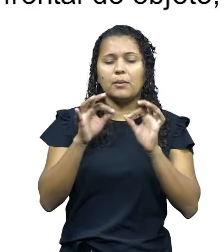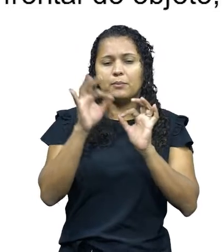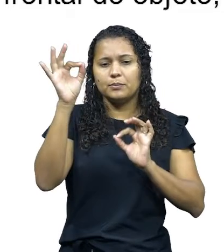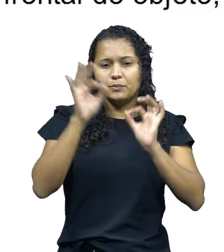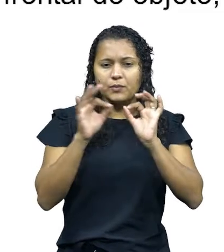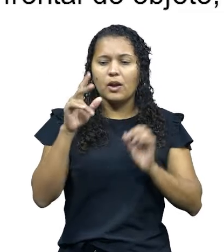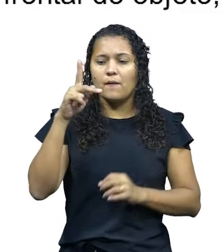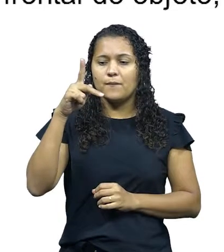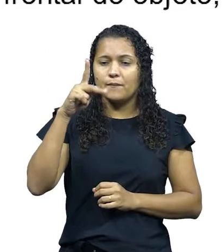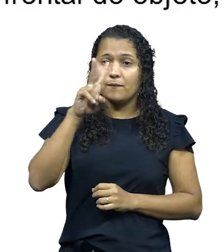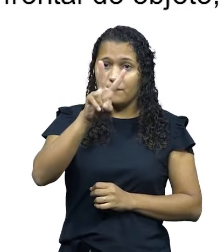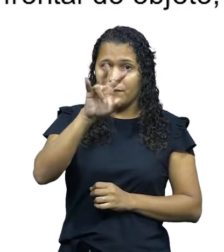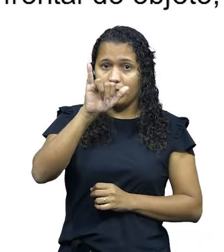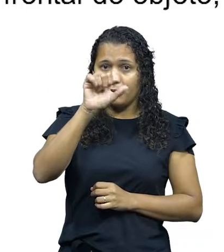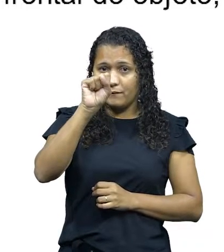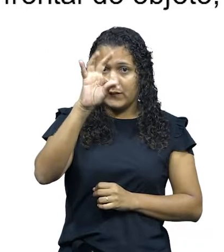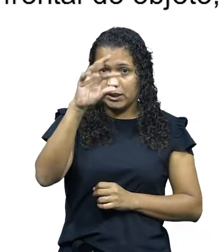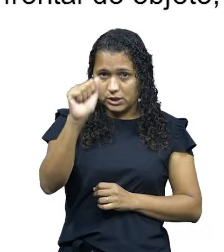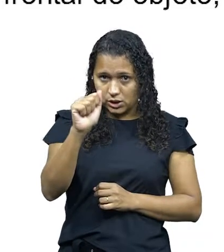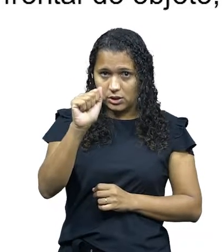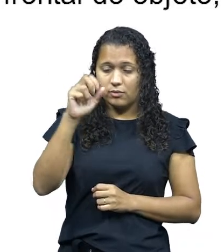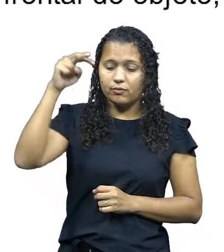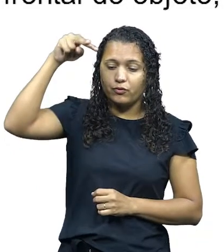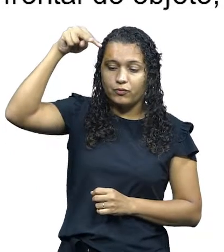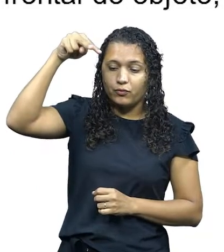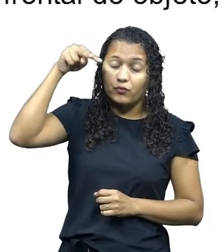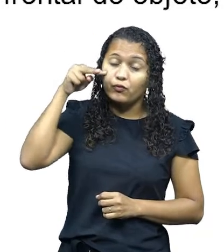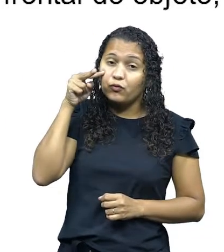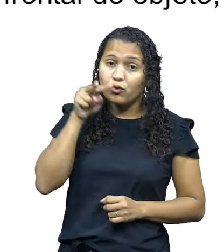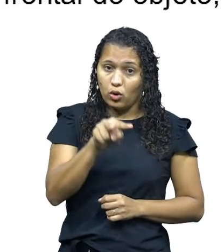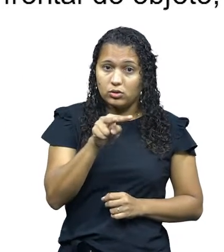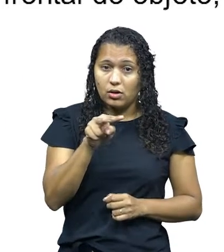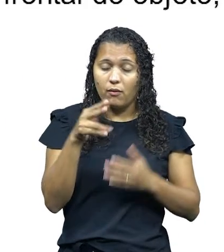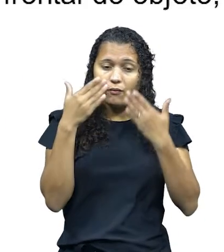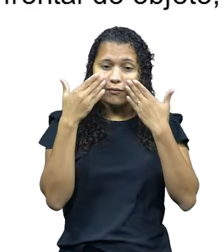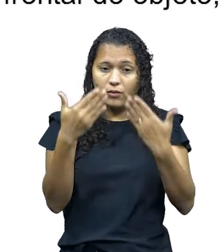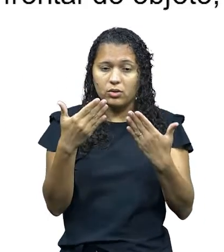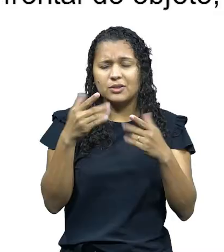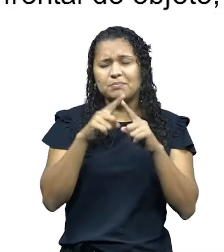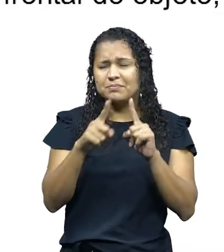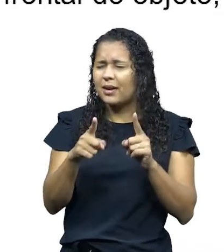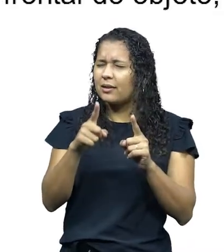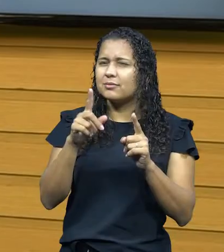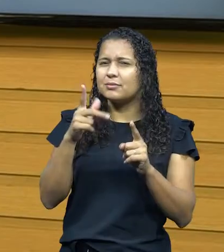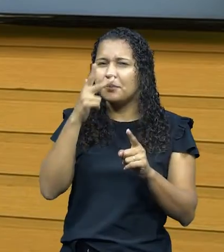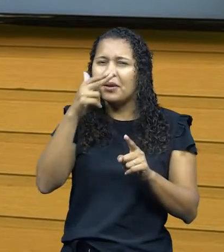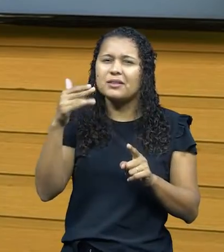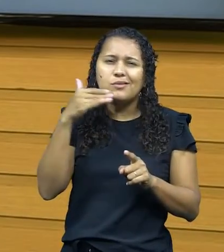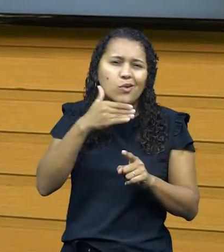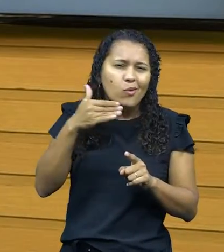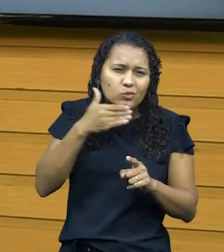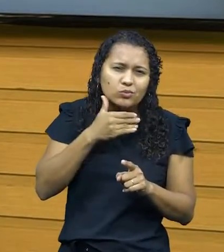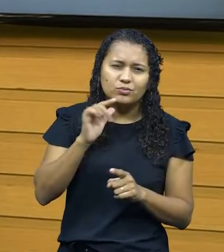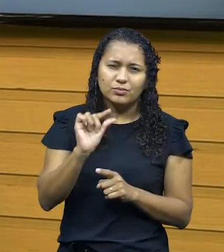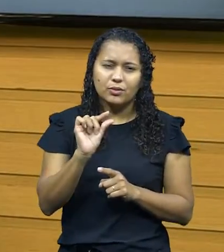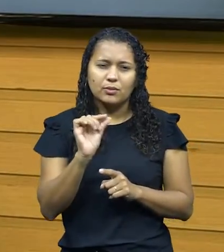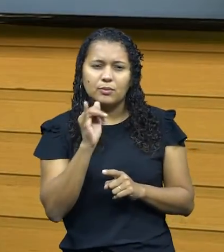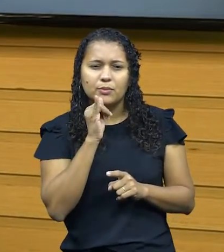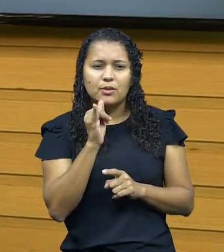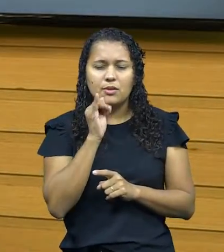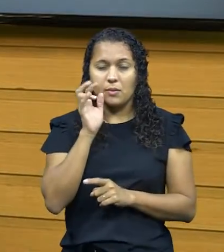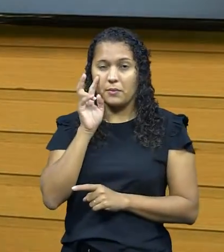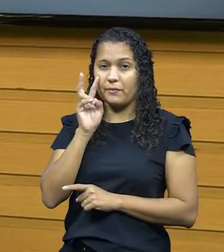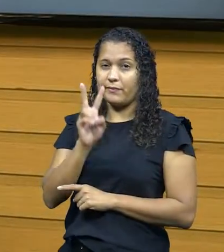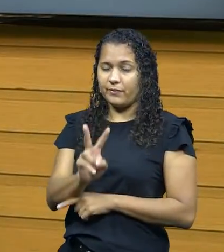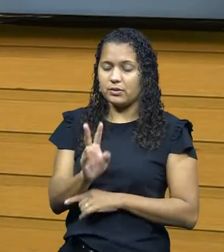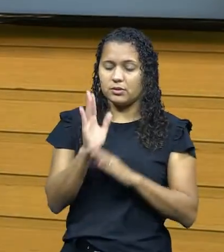vista frontal do objeto, mas não há a exata proporção da profundidade. Então, a vista